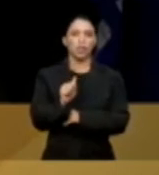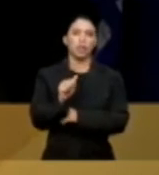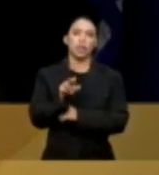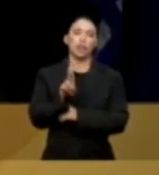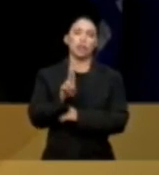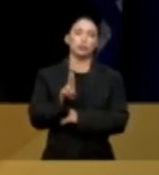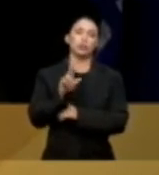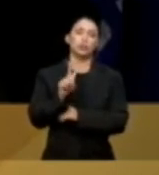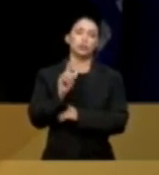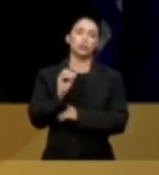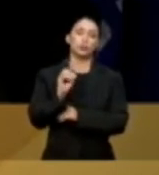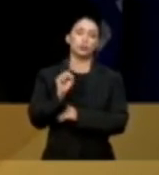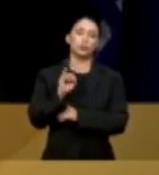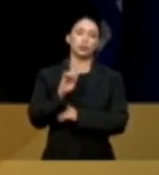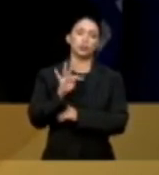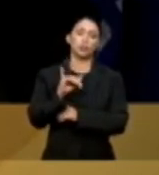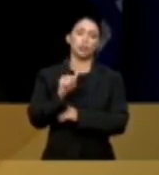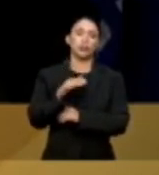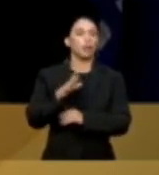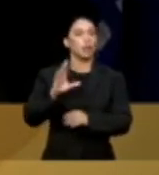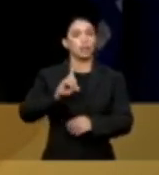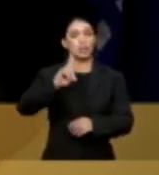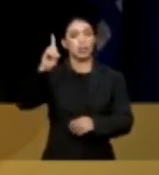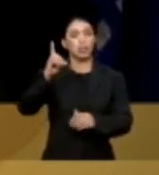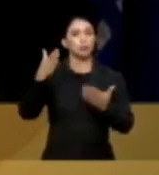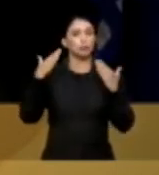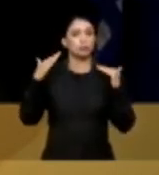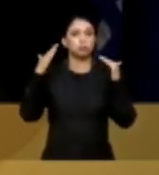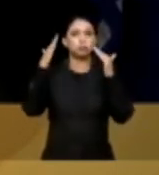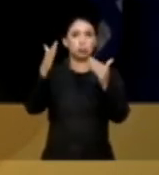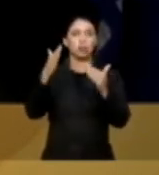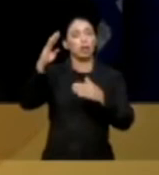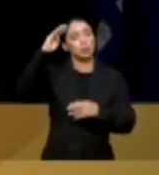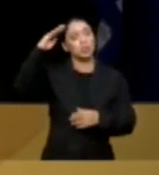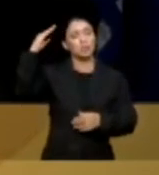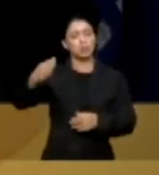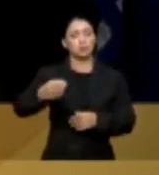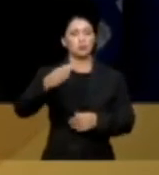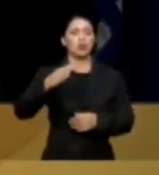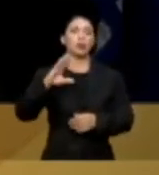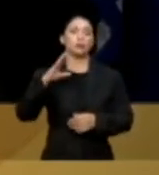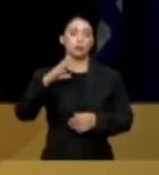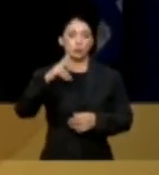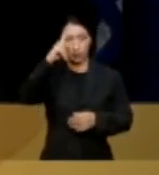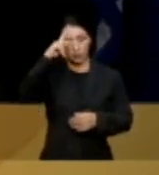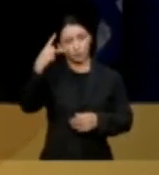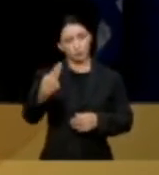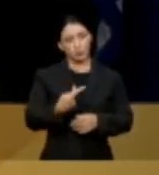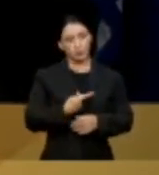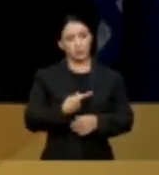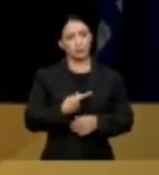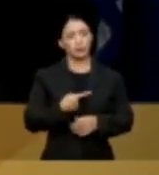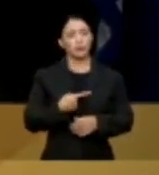Deus, colocando Deus como centro da atenção e do amor do homem. Em todas as compreensões, a religião adentra